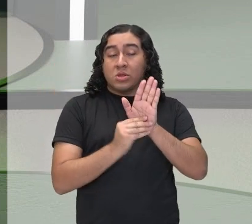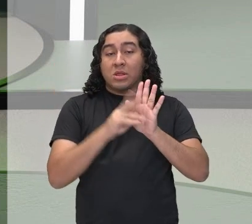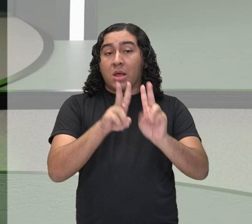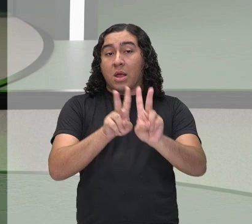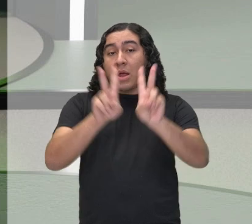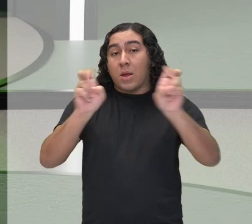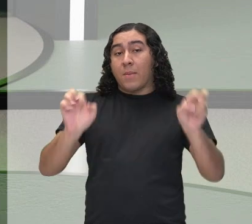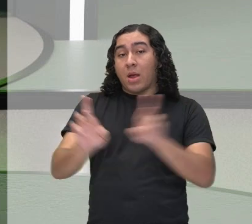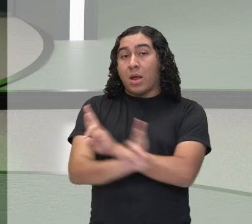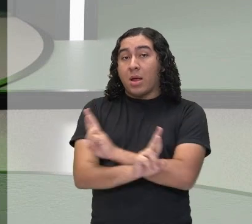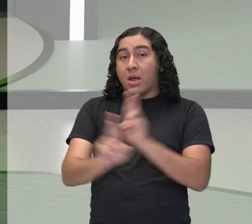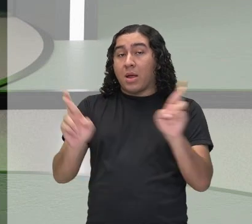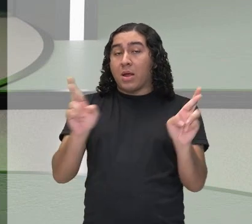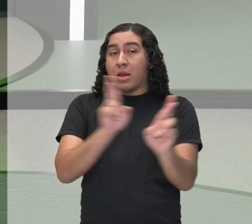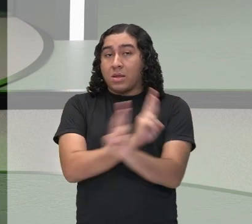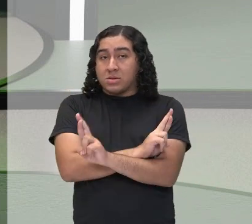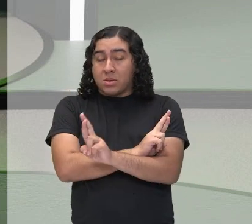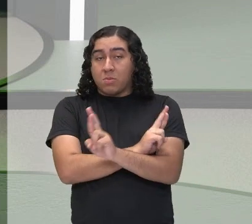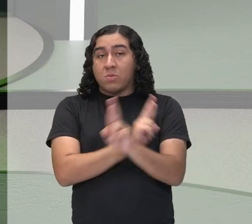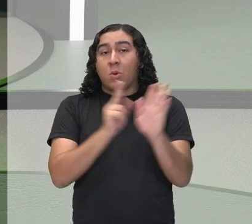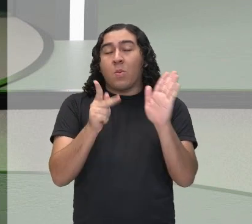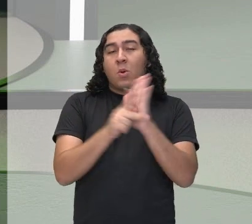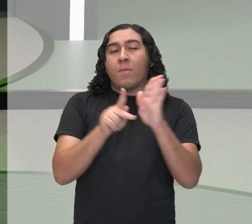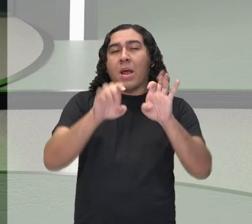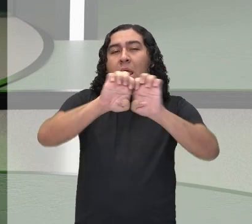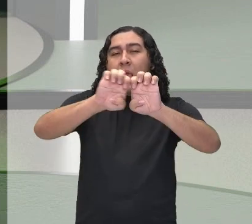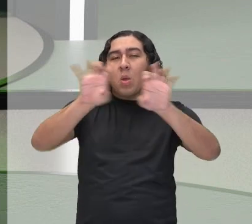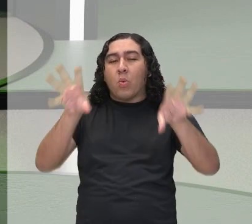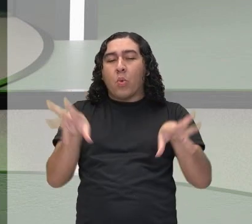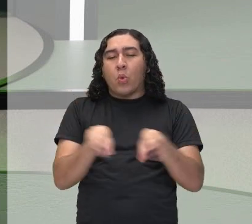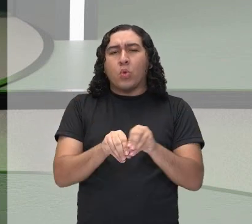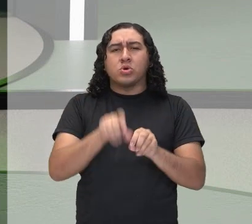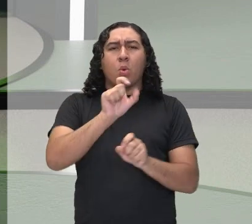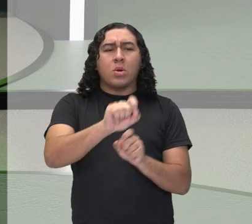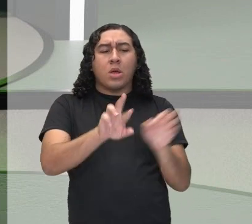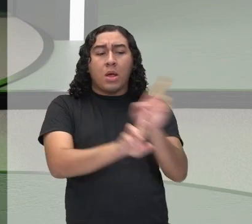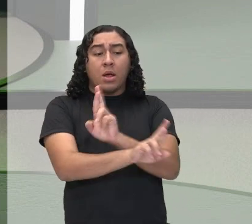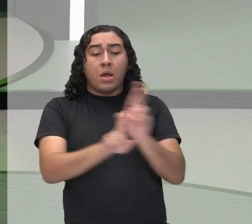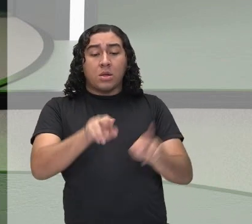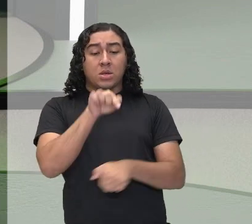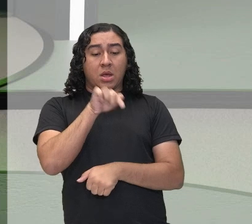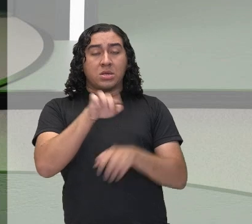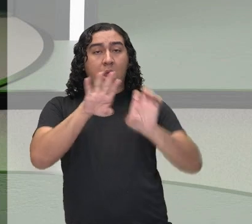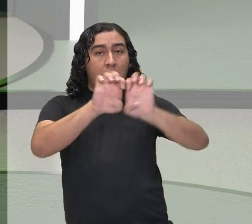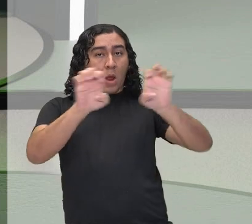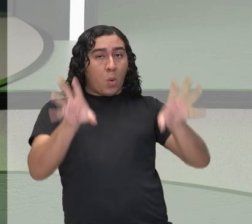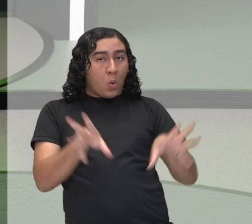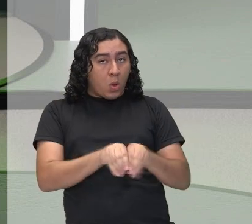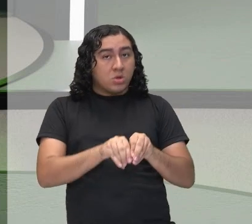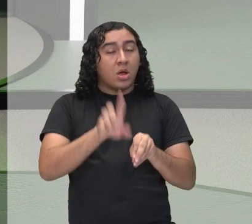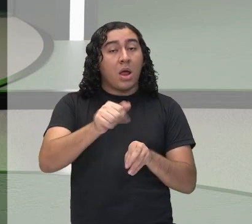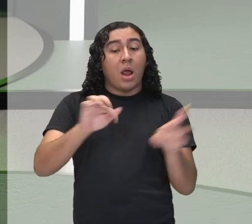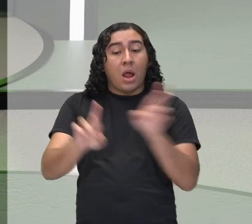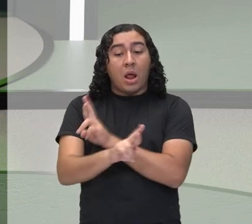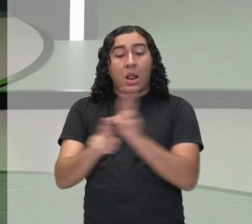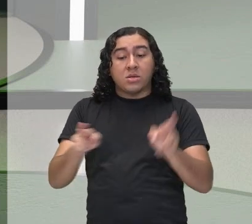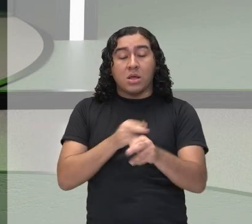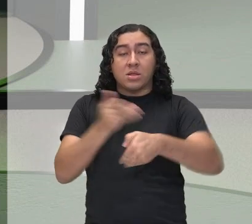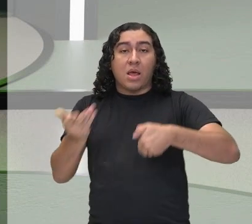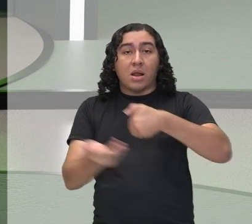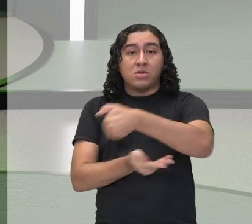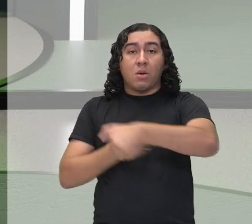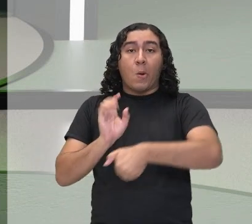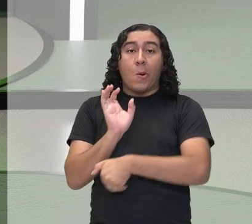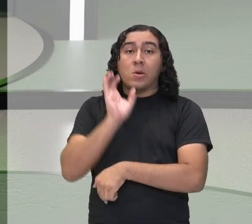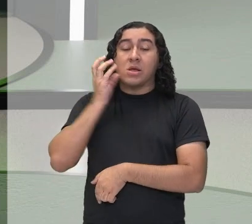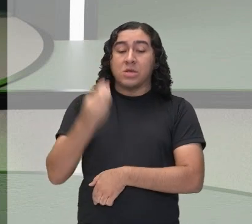relações ecológicas, né? O que são as relações ecológicas? Elas são as interações que ocorrem entre os seres